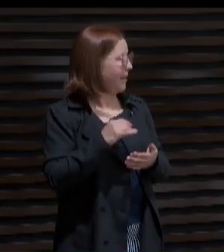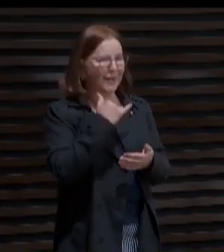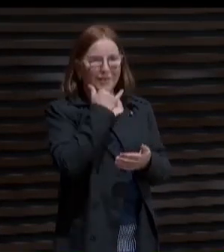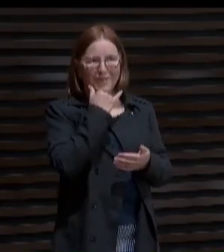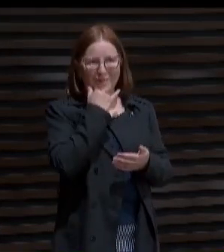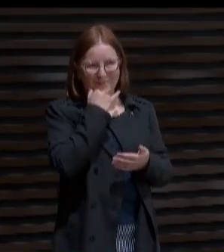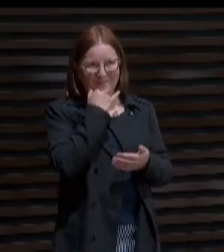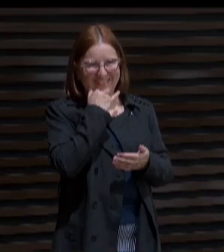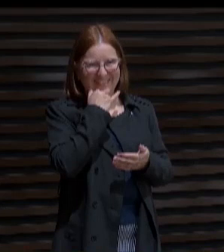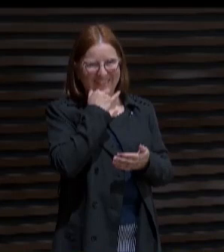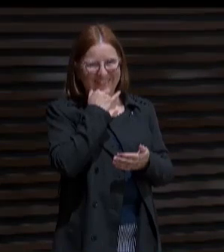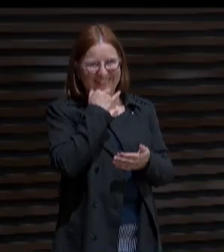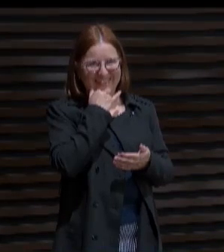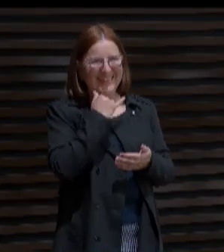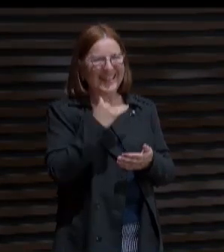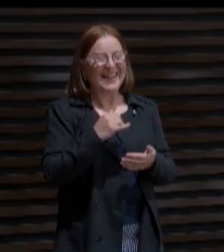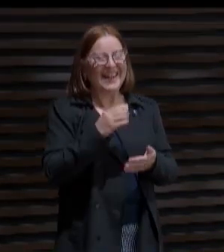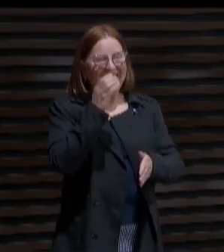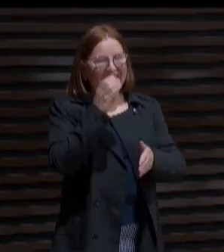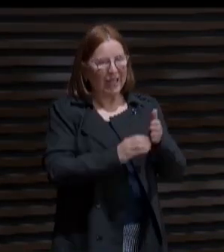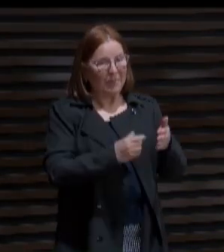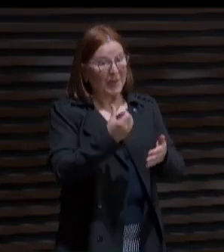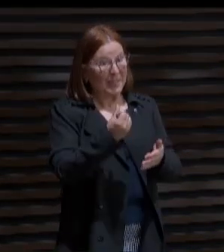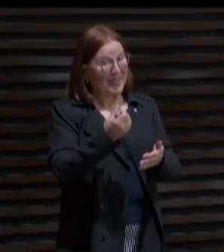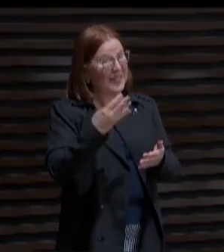Isaías 64:6.